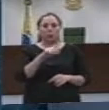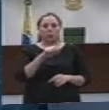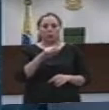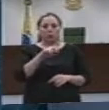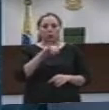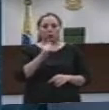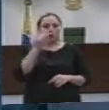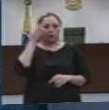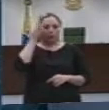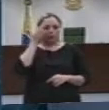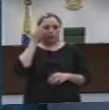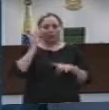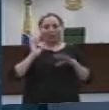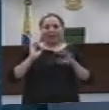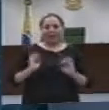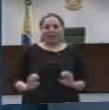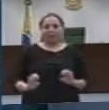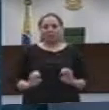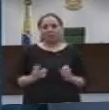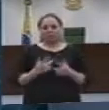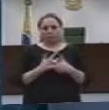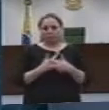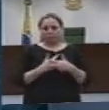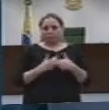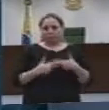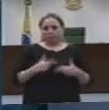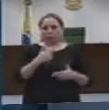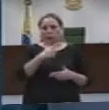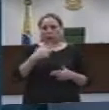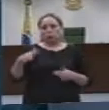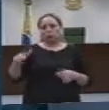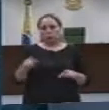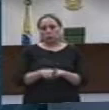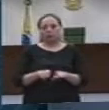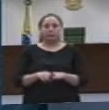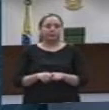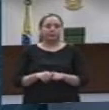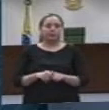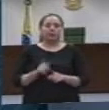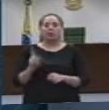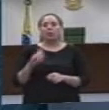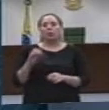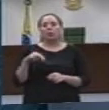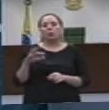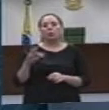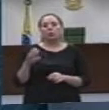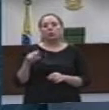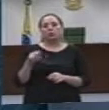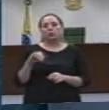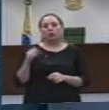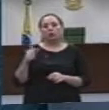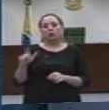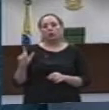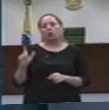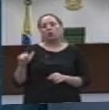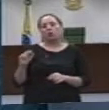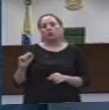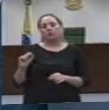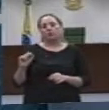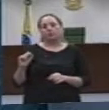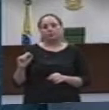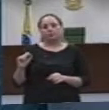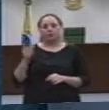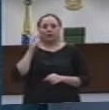não é ética na vários outros também não confessionais é o